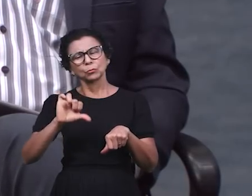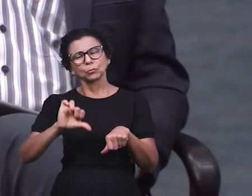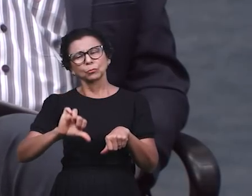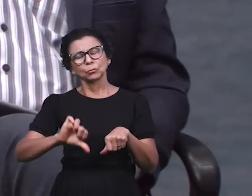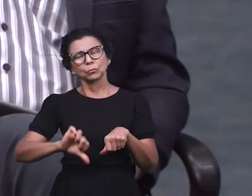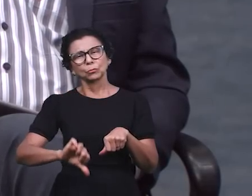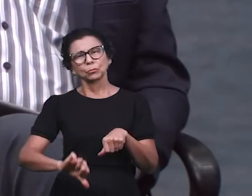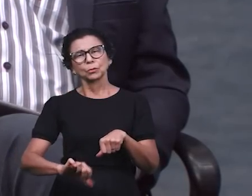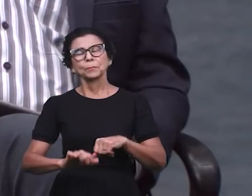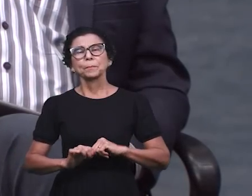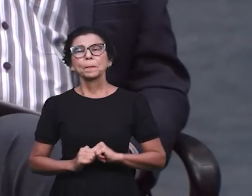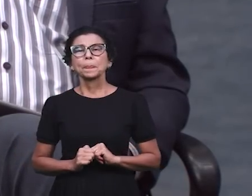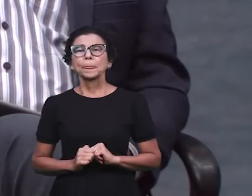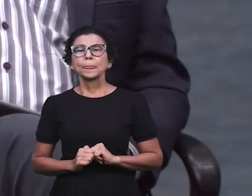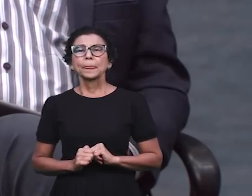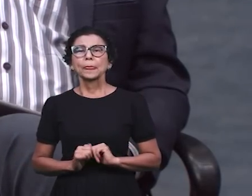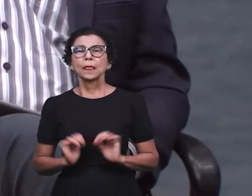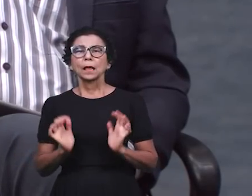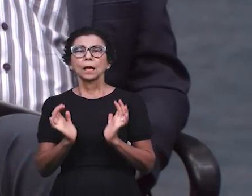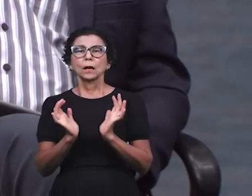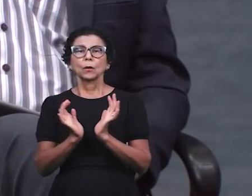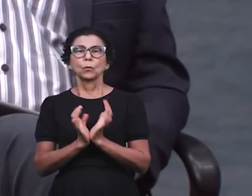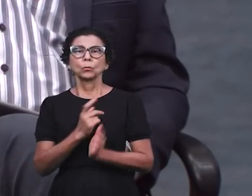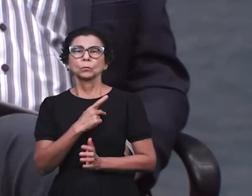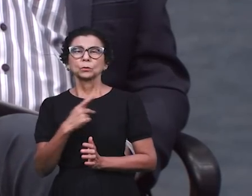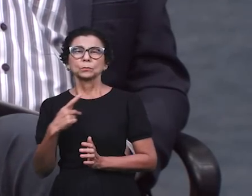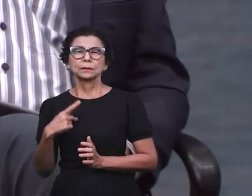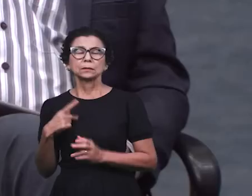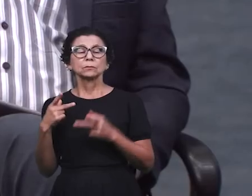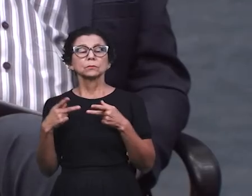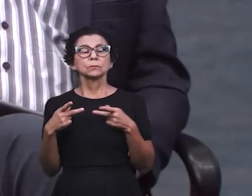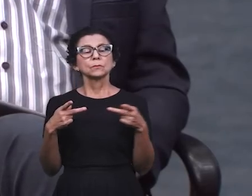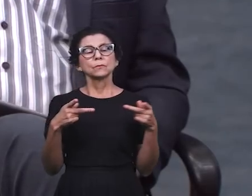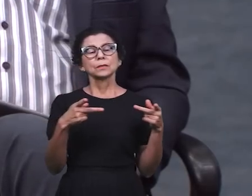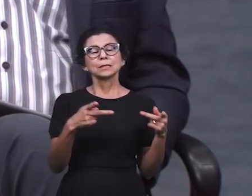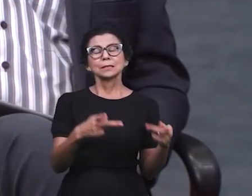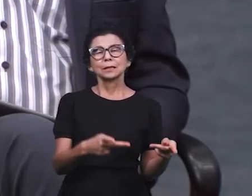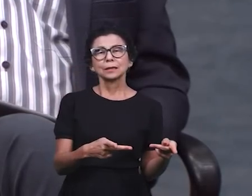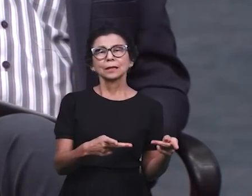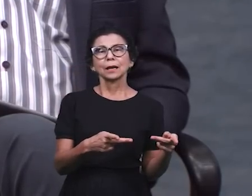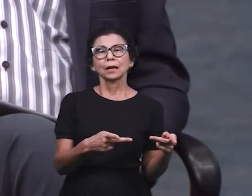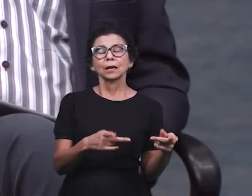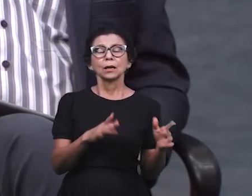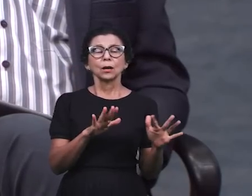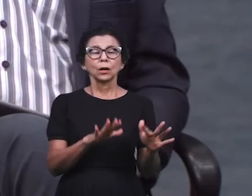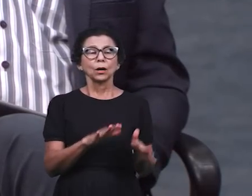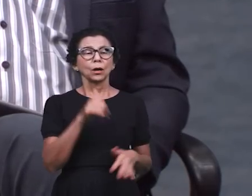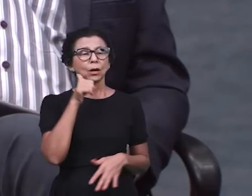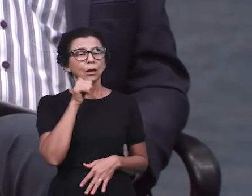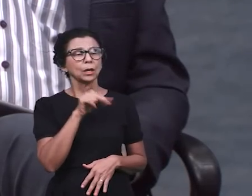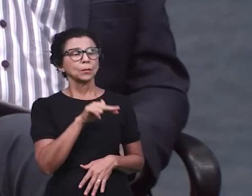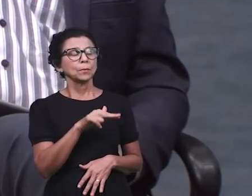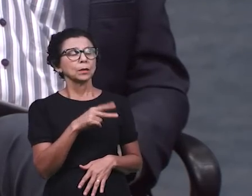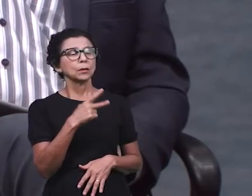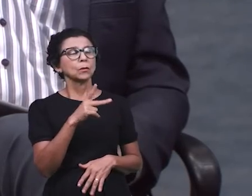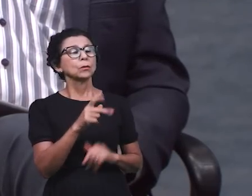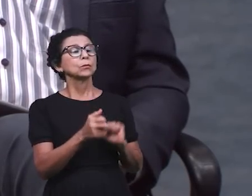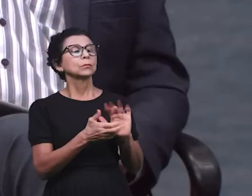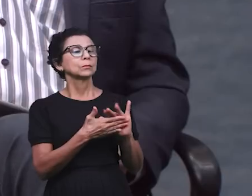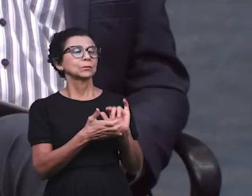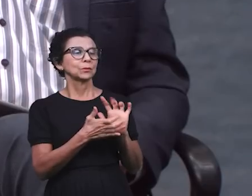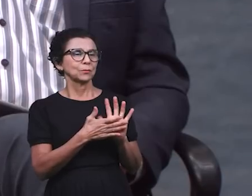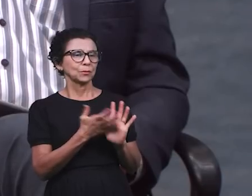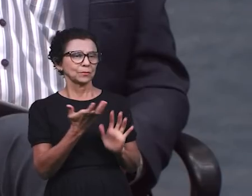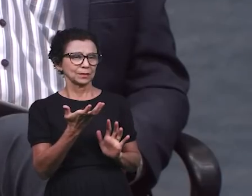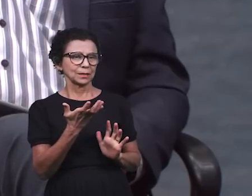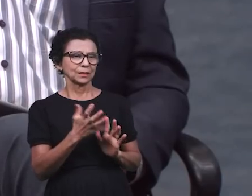pastores. Já estava numa situação bem crítica e os pastores disseram assim: irmã, qual louvor que a